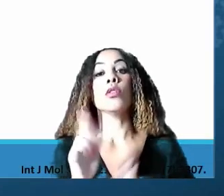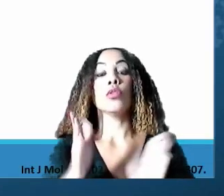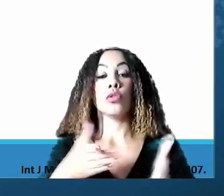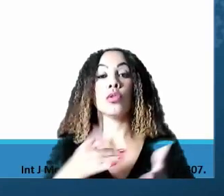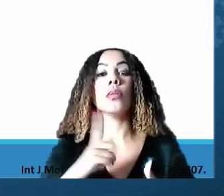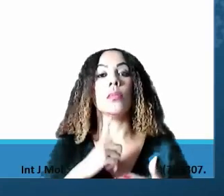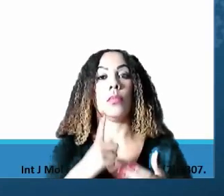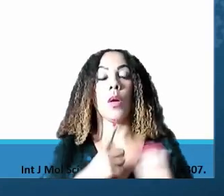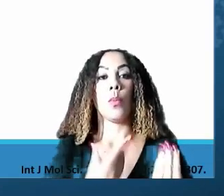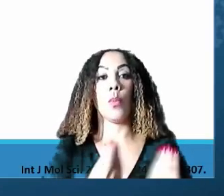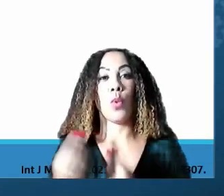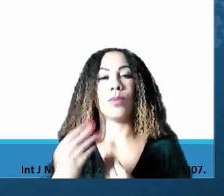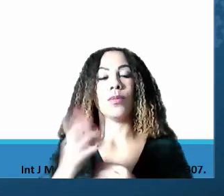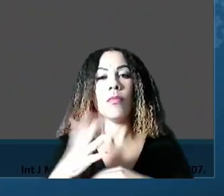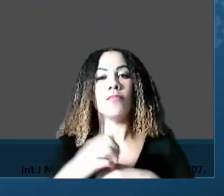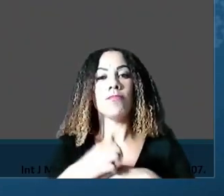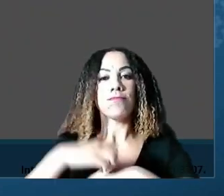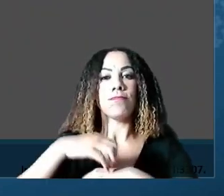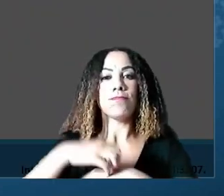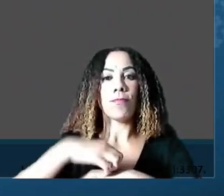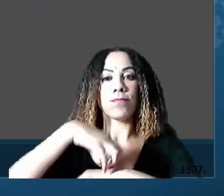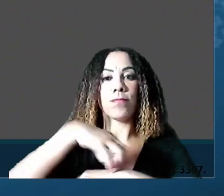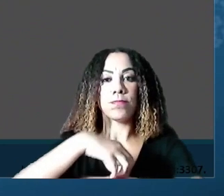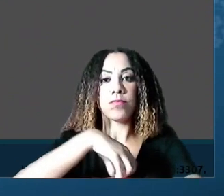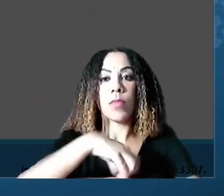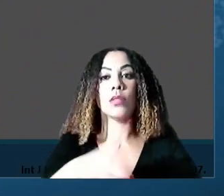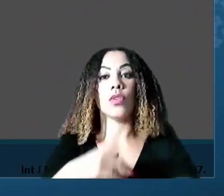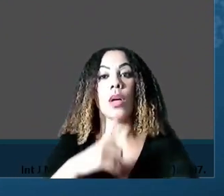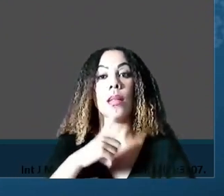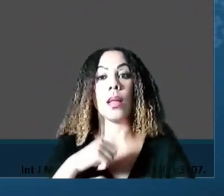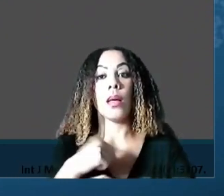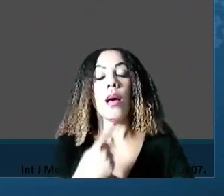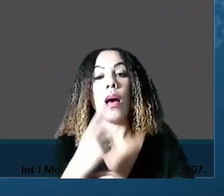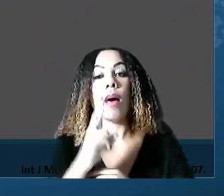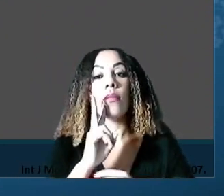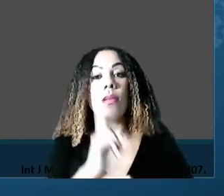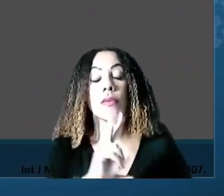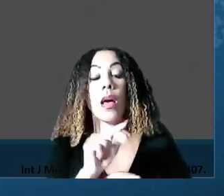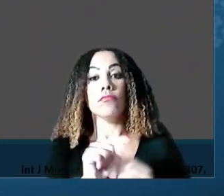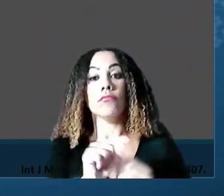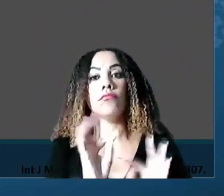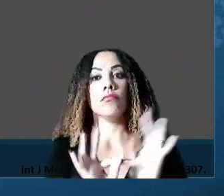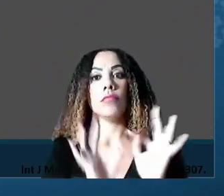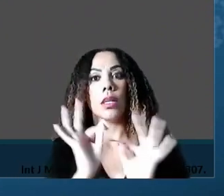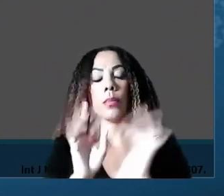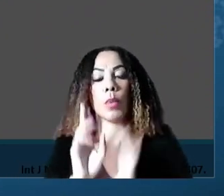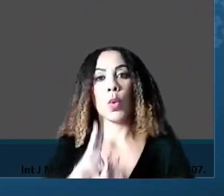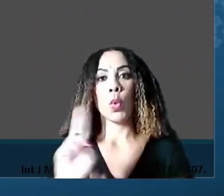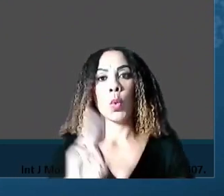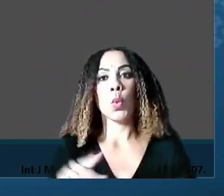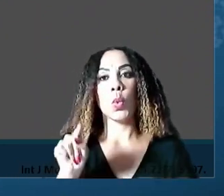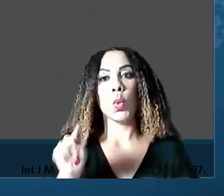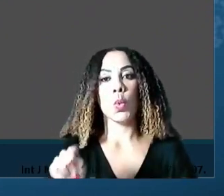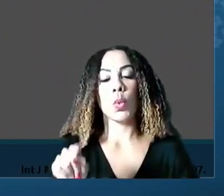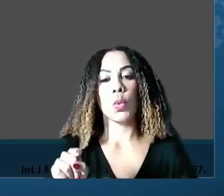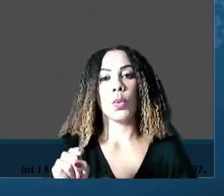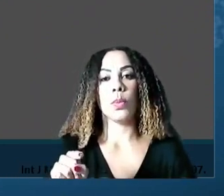bastante inflamação e fibrose, e a gente viu que esse tratamento com o